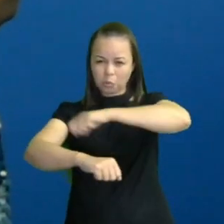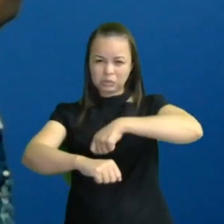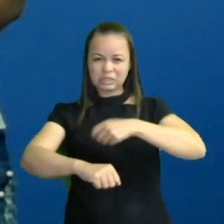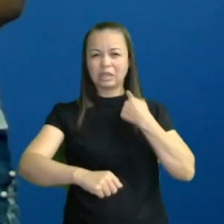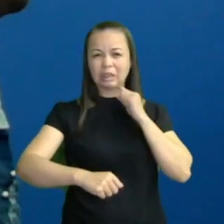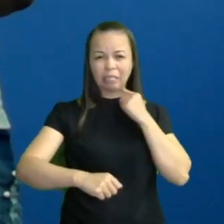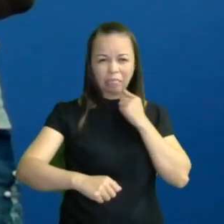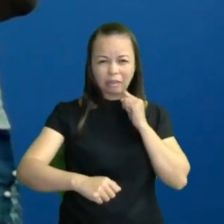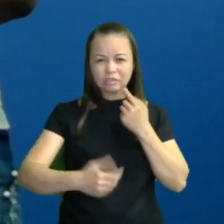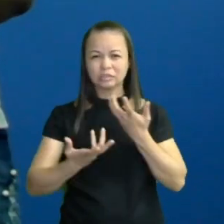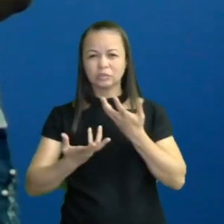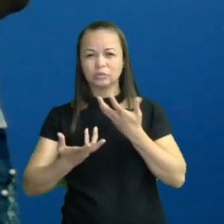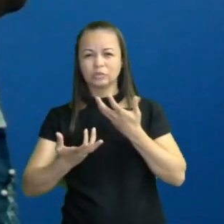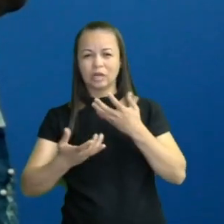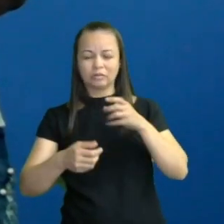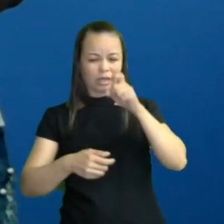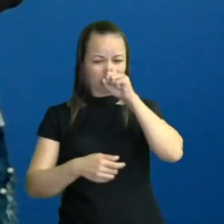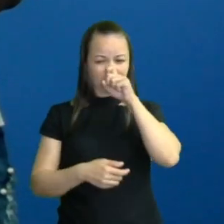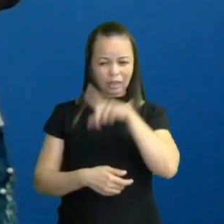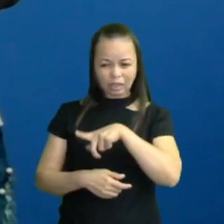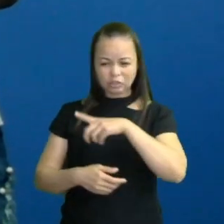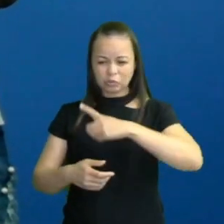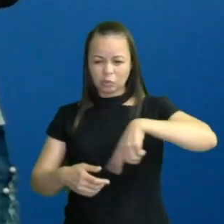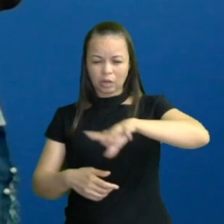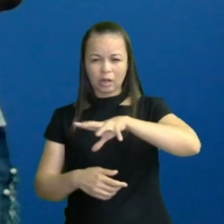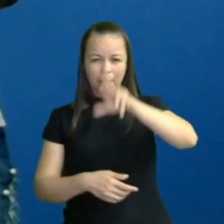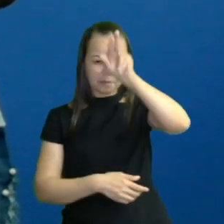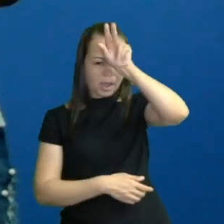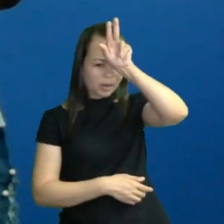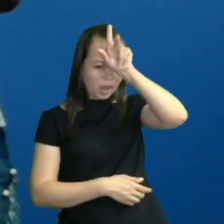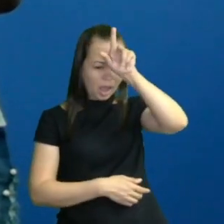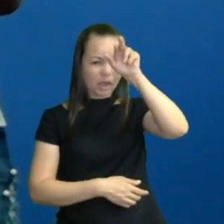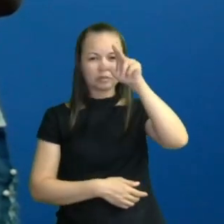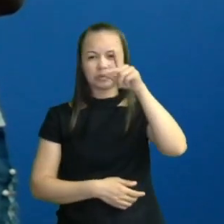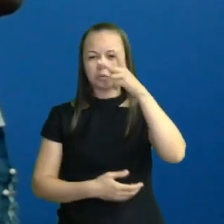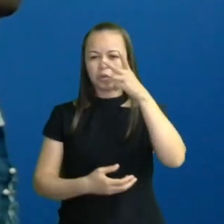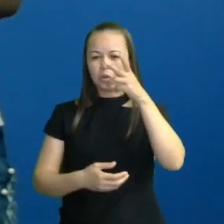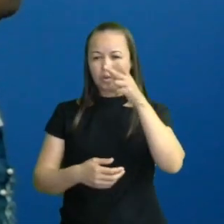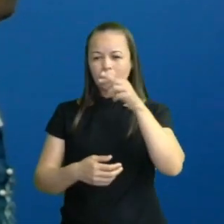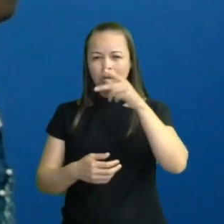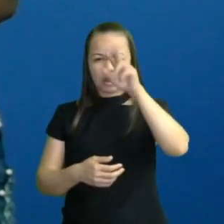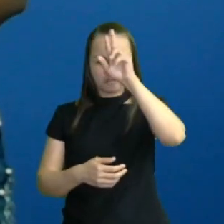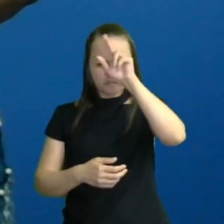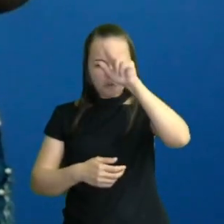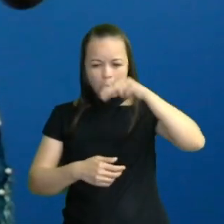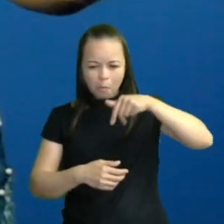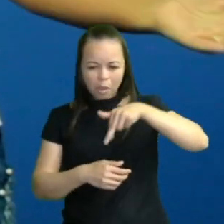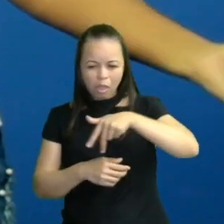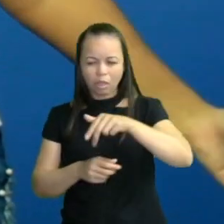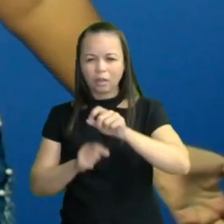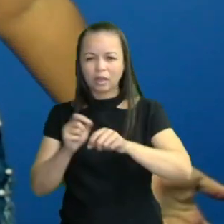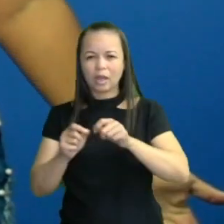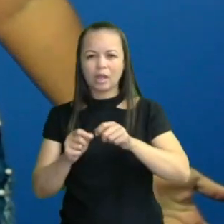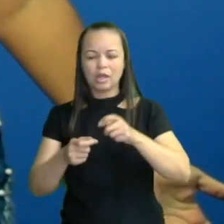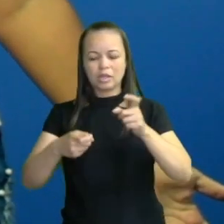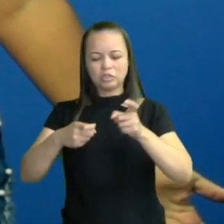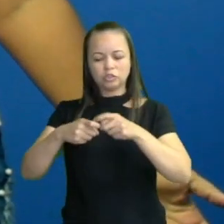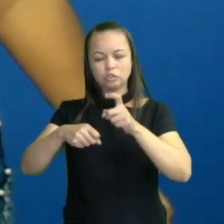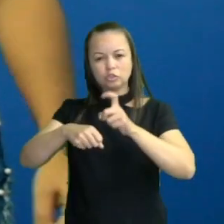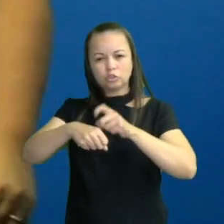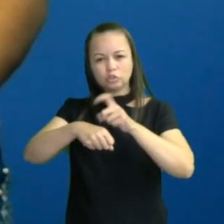lixo? O lixo atrai barata, rato, formiga, escorpião, né? Traz ali aquele